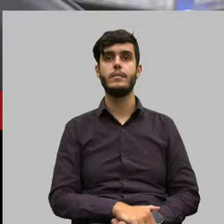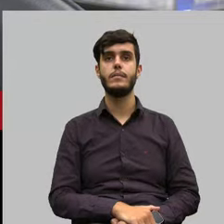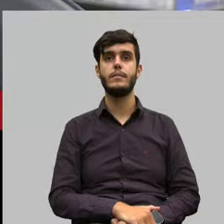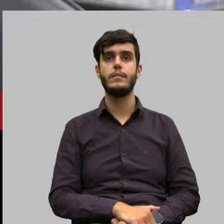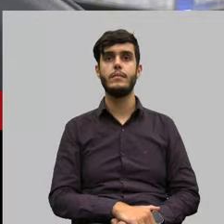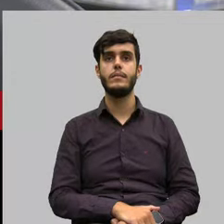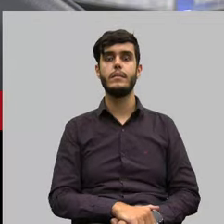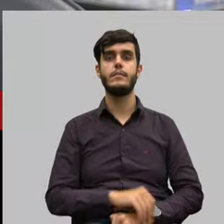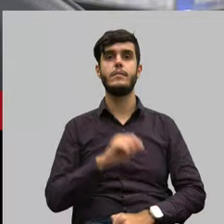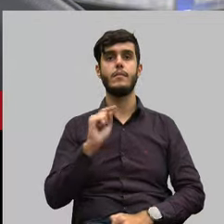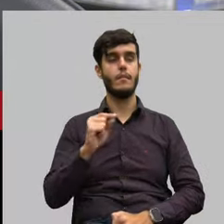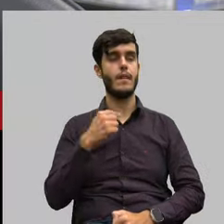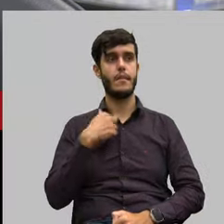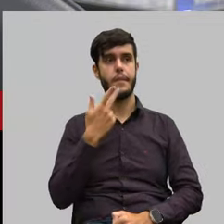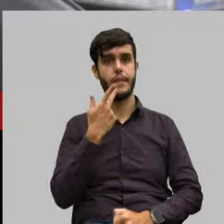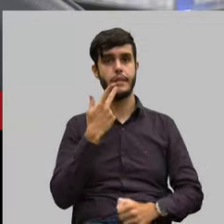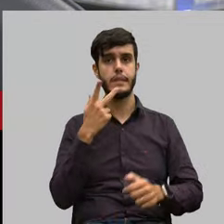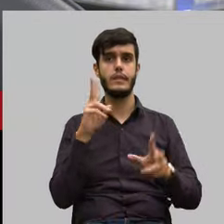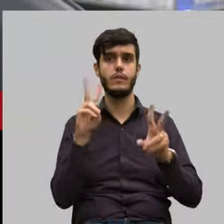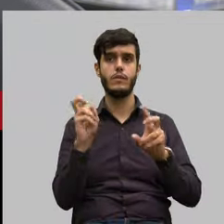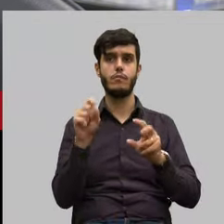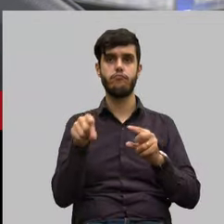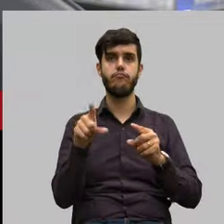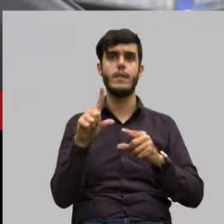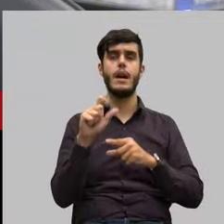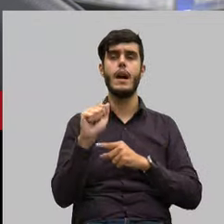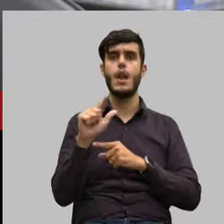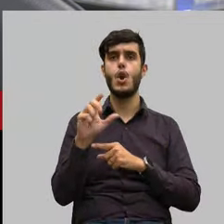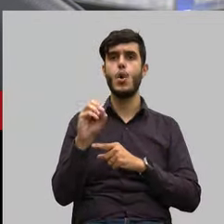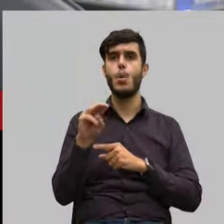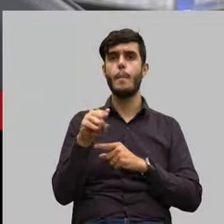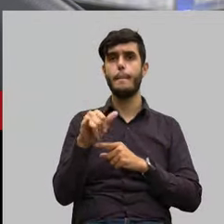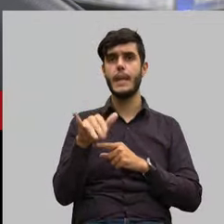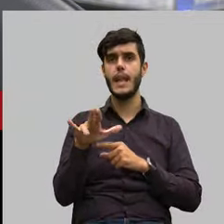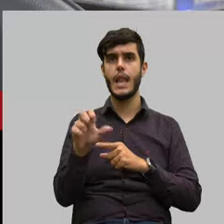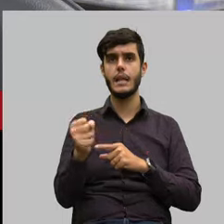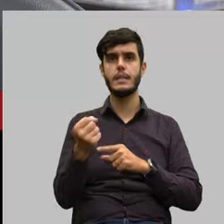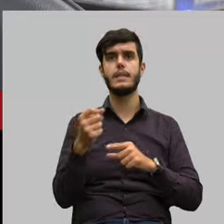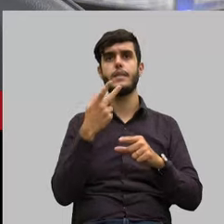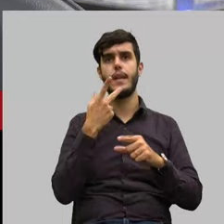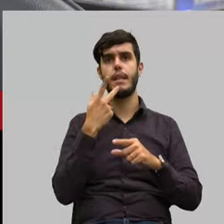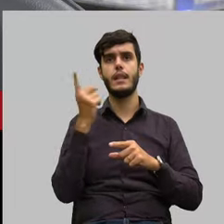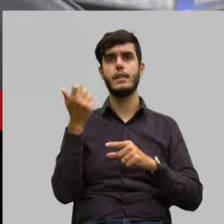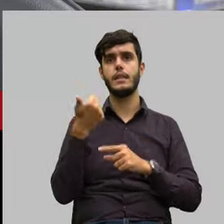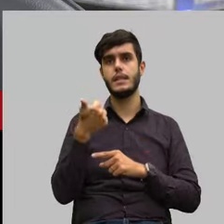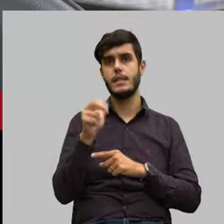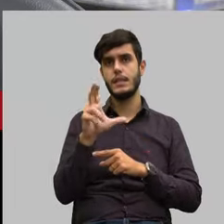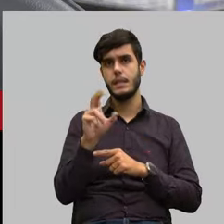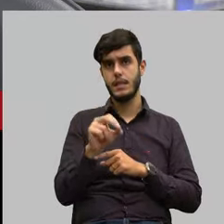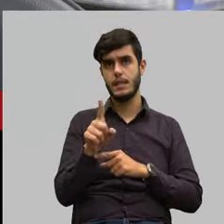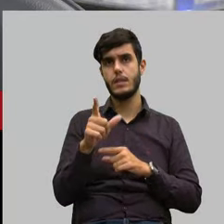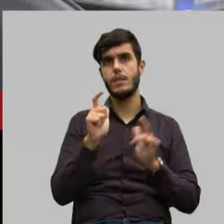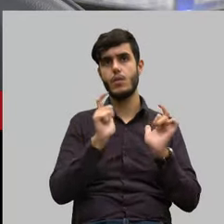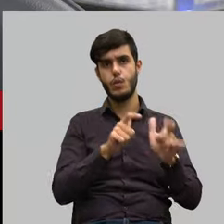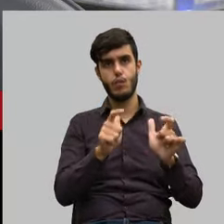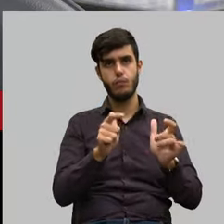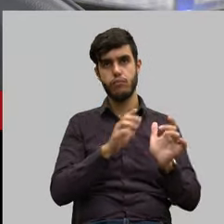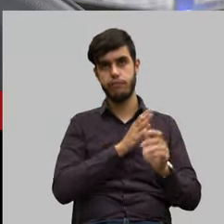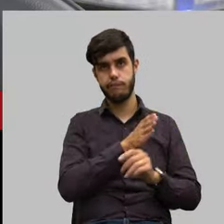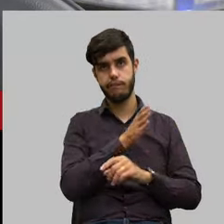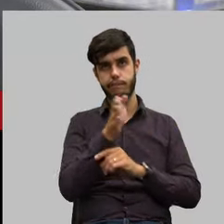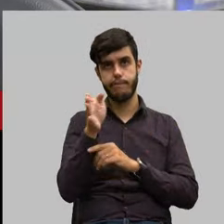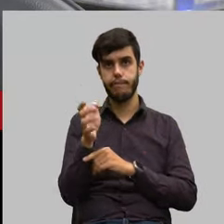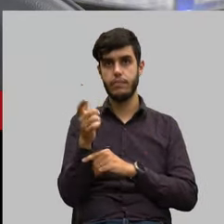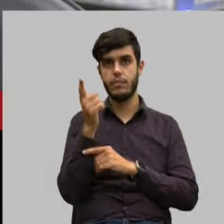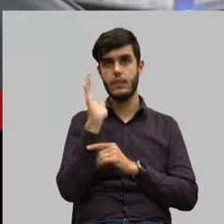só ressaltar que o Minas al minas já chegou em 150 localidades e atendeu mais de